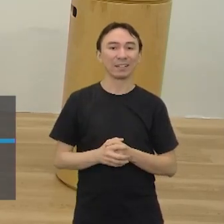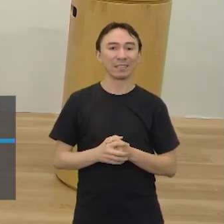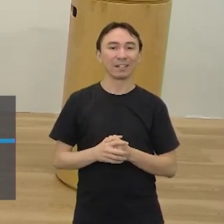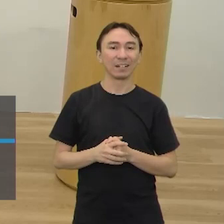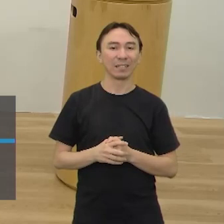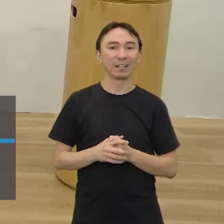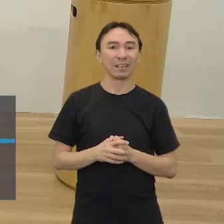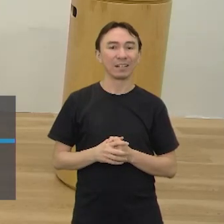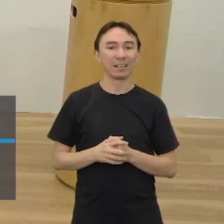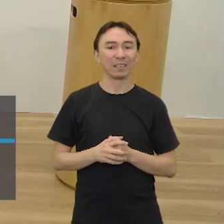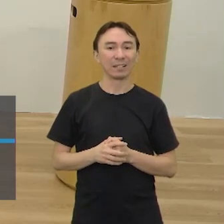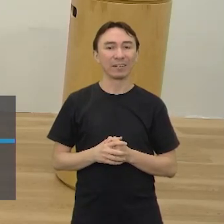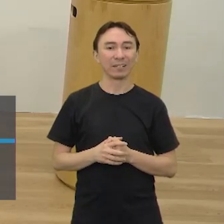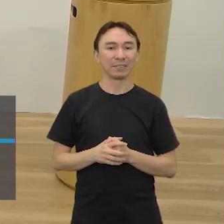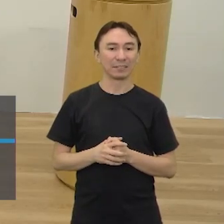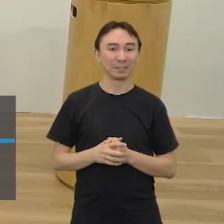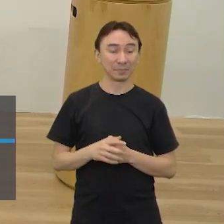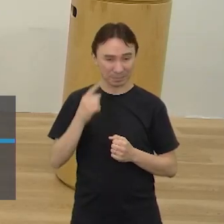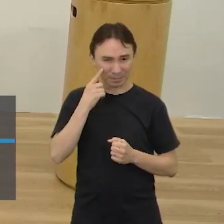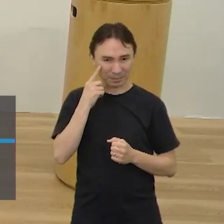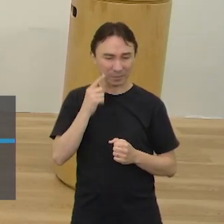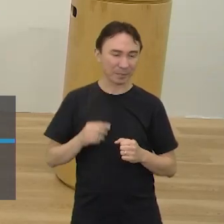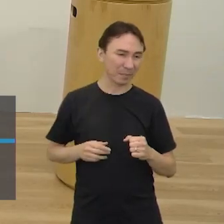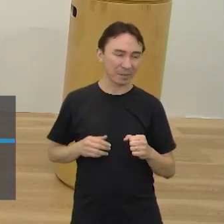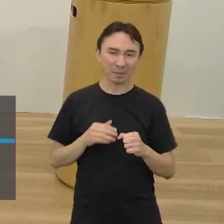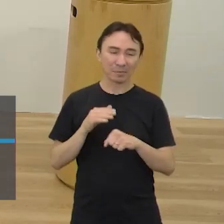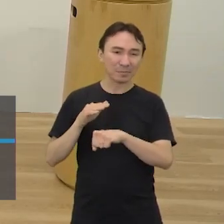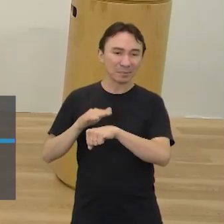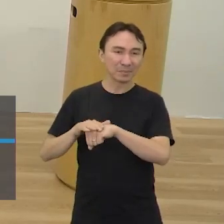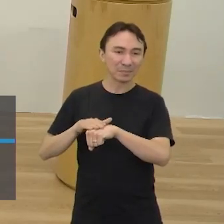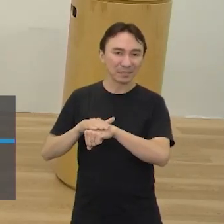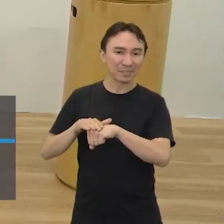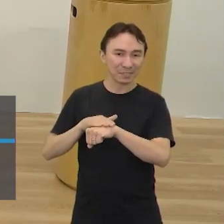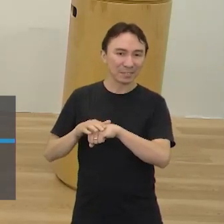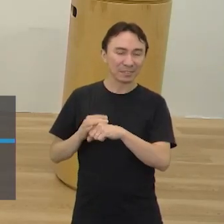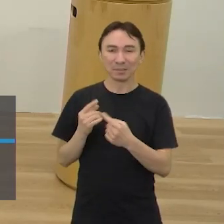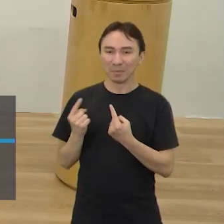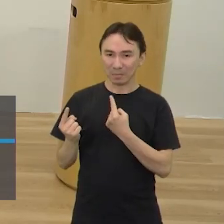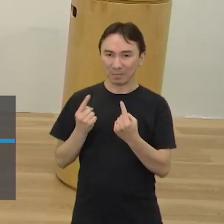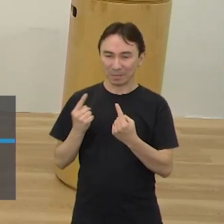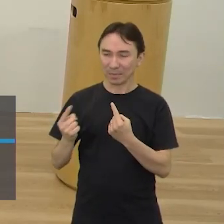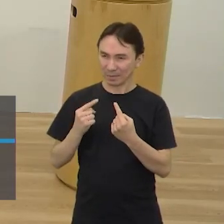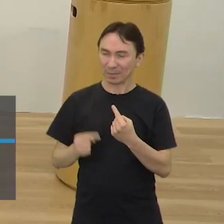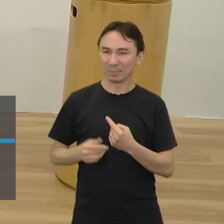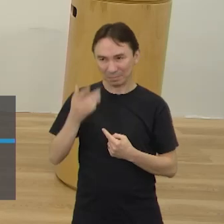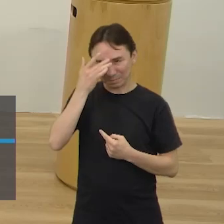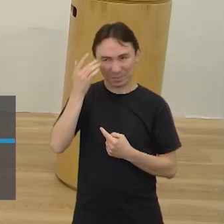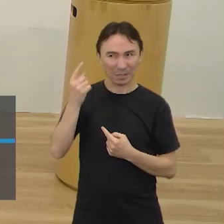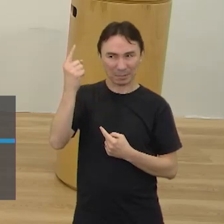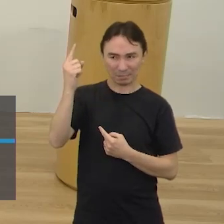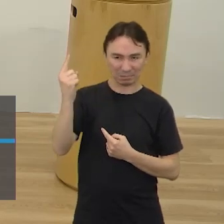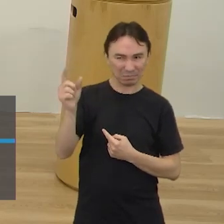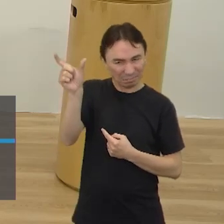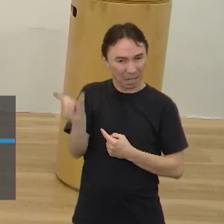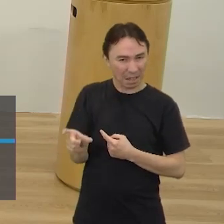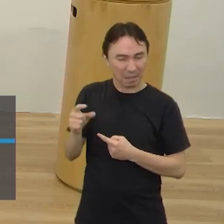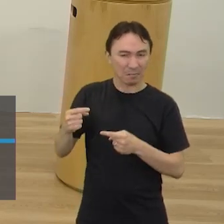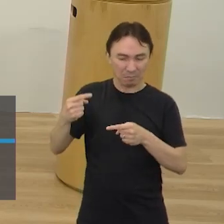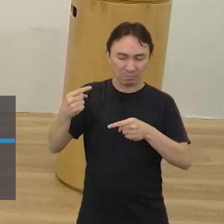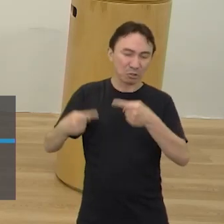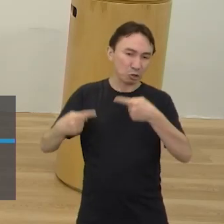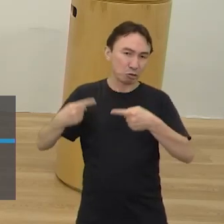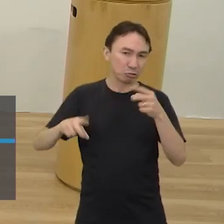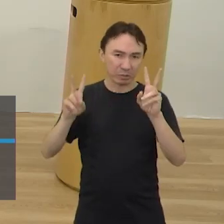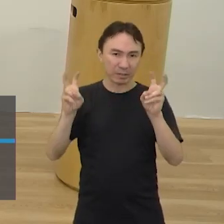Muito bem. Vamos lá. Eu estava conversando com uma pessoa sobre política, uma